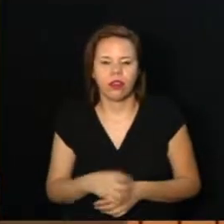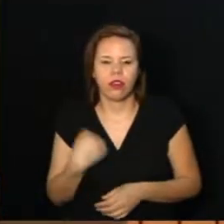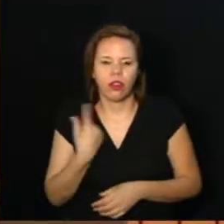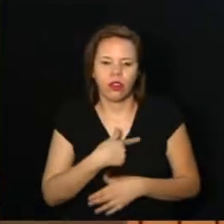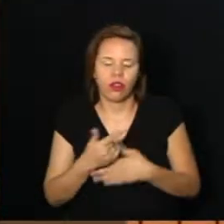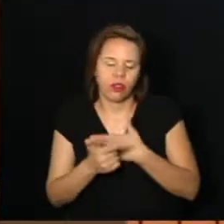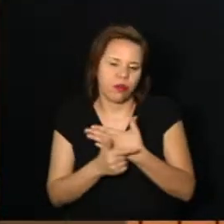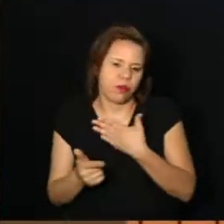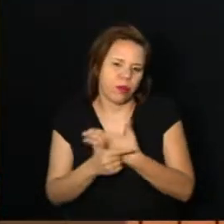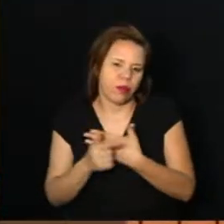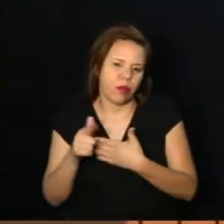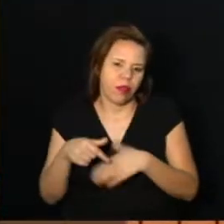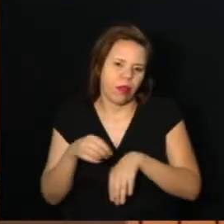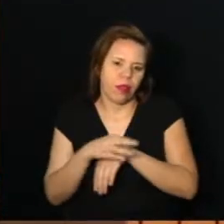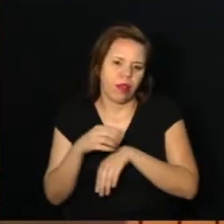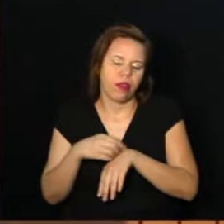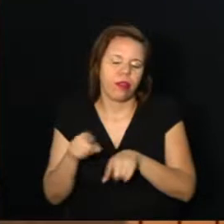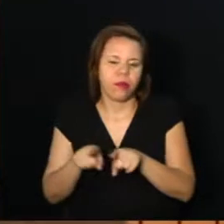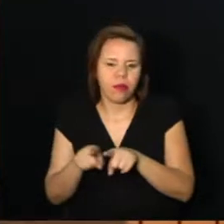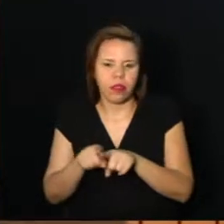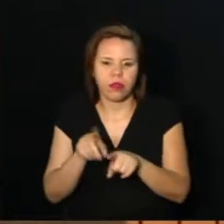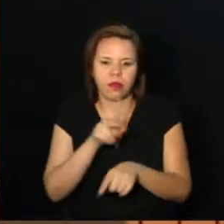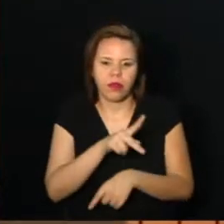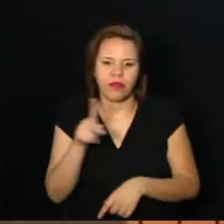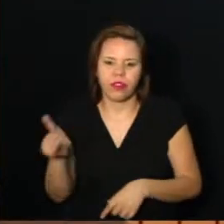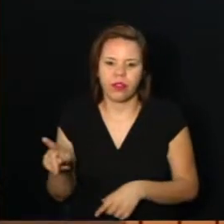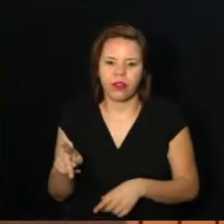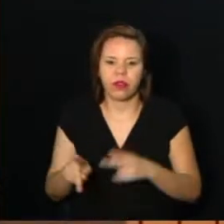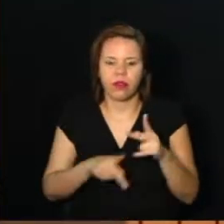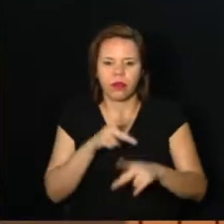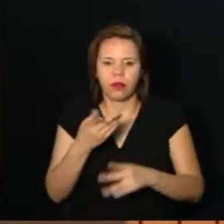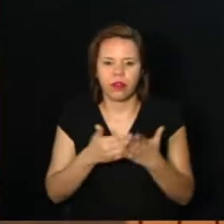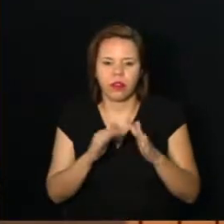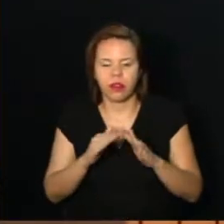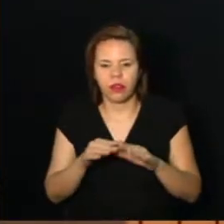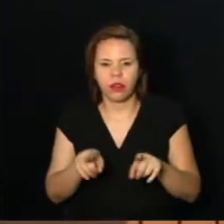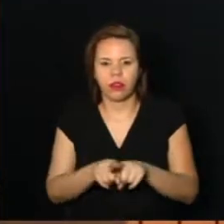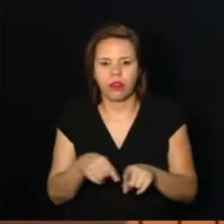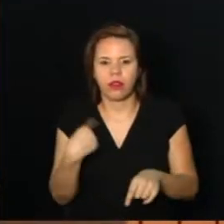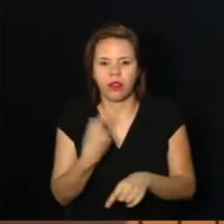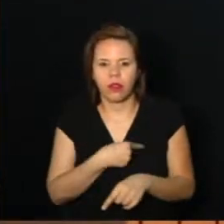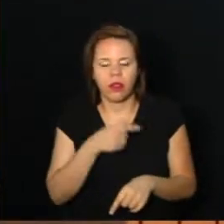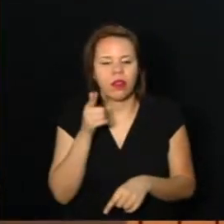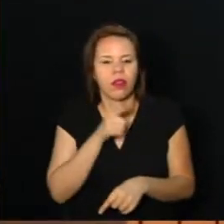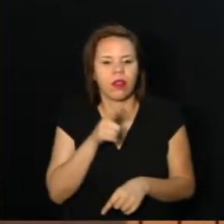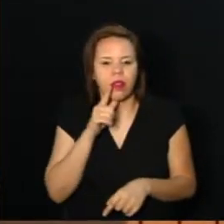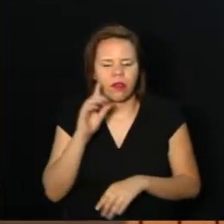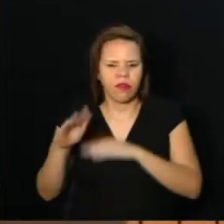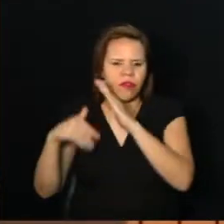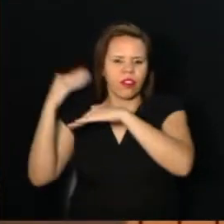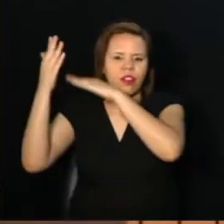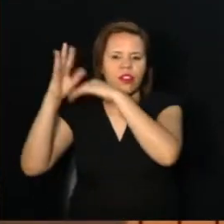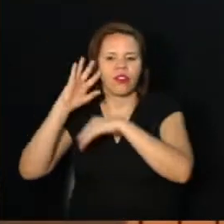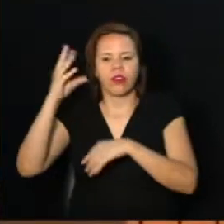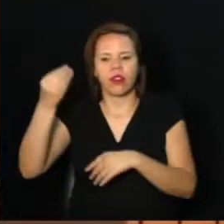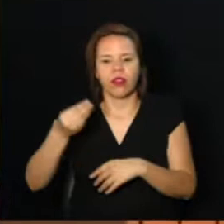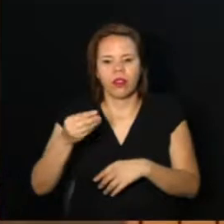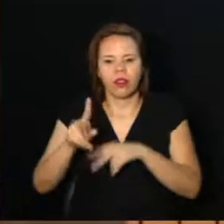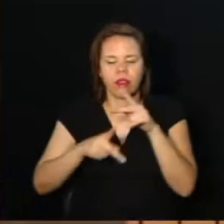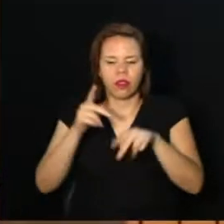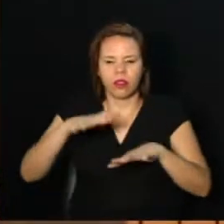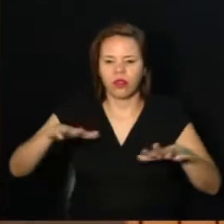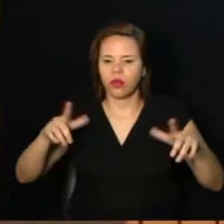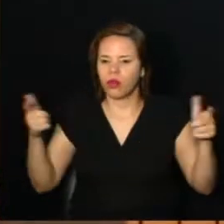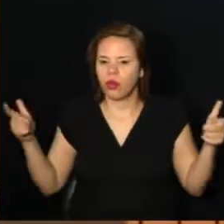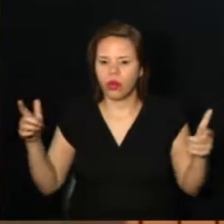papel é que a gente passe para além dos professores, das pessoas da escola, mas que a gente consiga avançar com esse conhecimento na população como